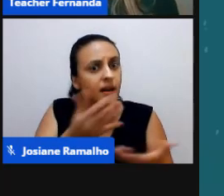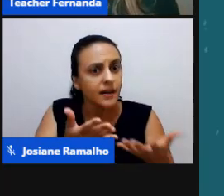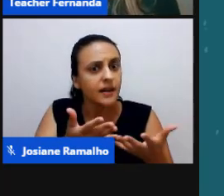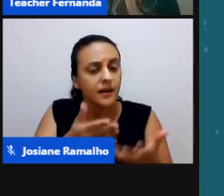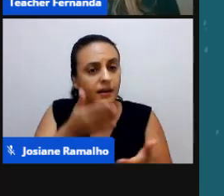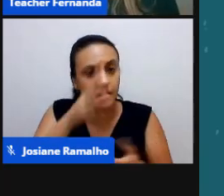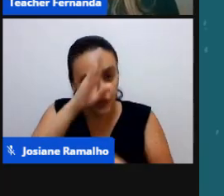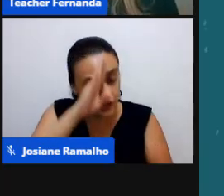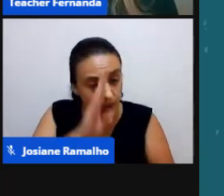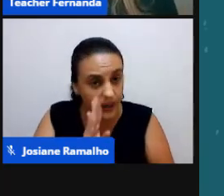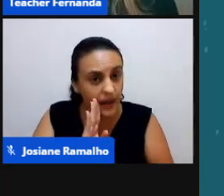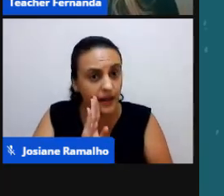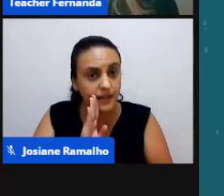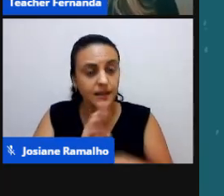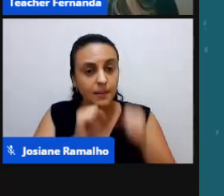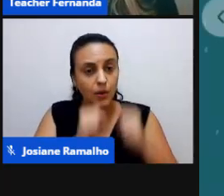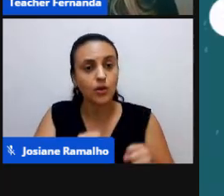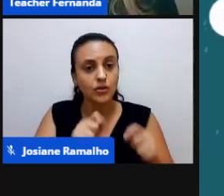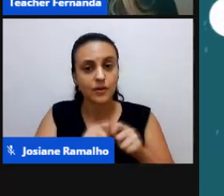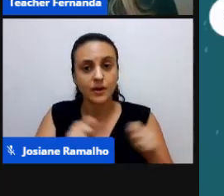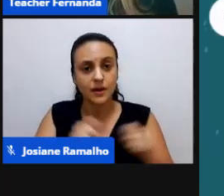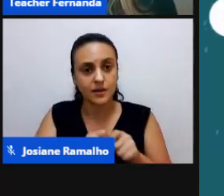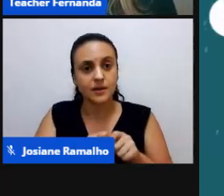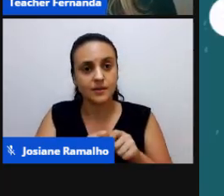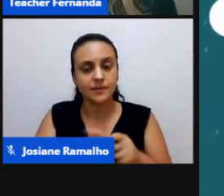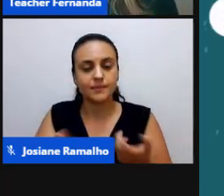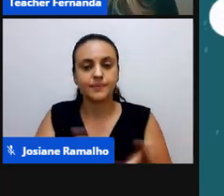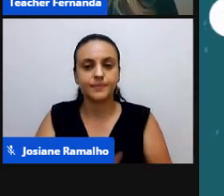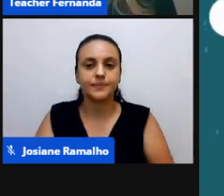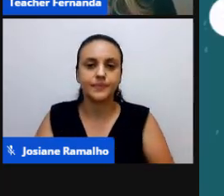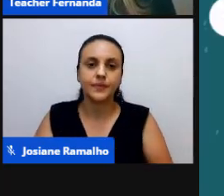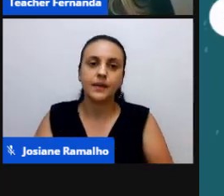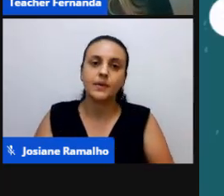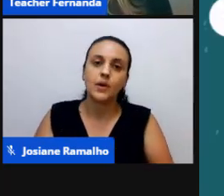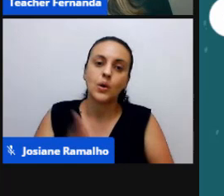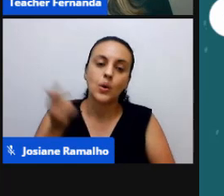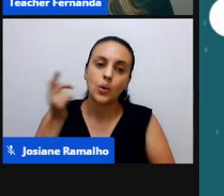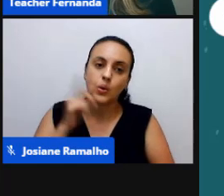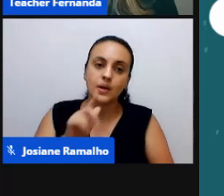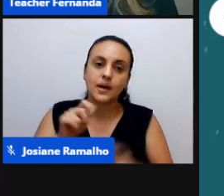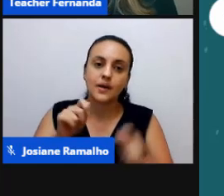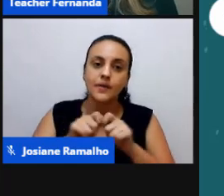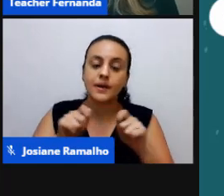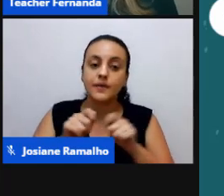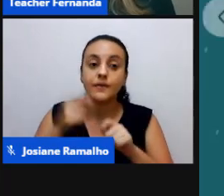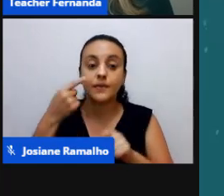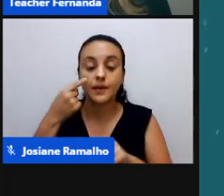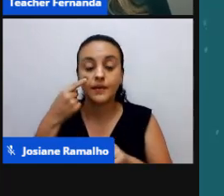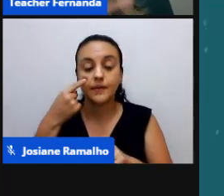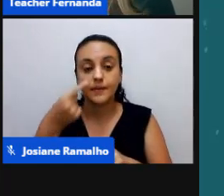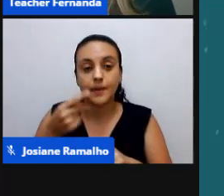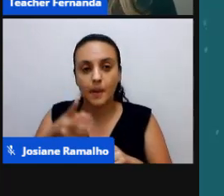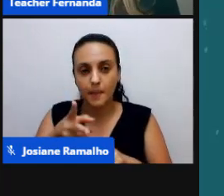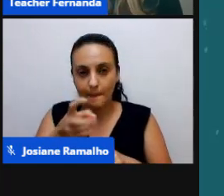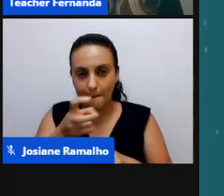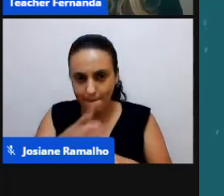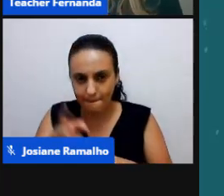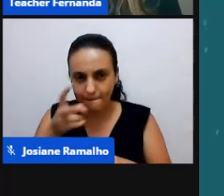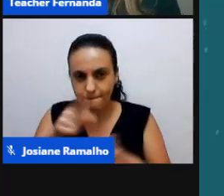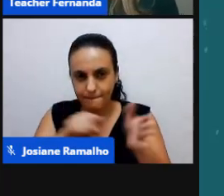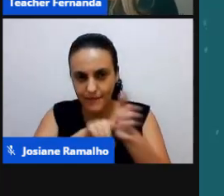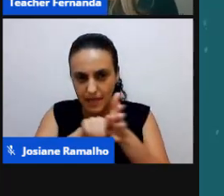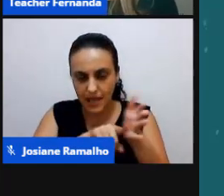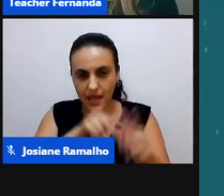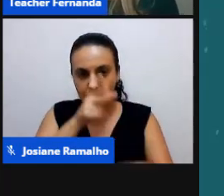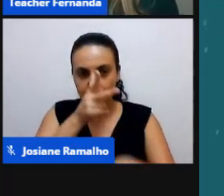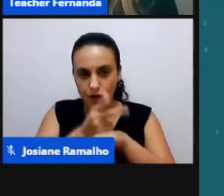criar conteúdo de qualidade. Vocês têm acesso a vídeos no YouTube, então você pode clicar aqui em YouTube, buscar o vídeo e trazer esse vídeo para